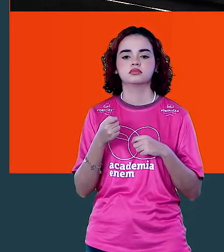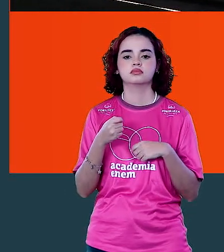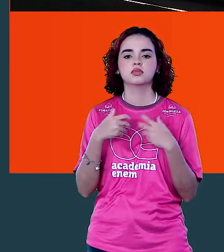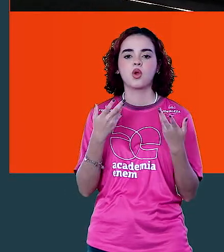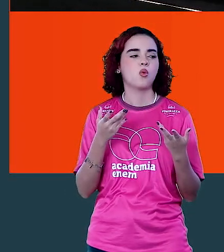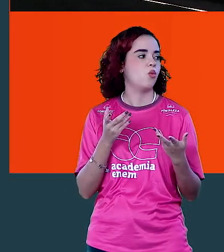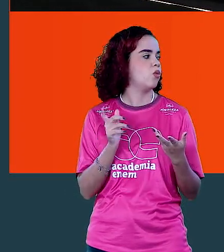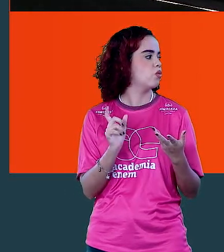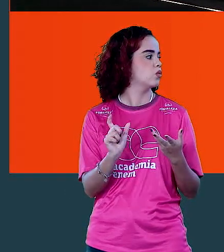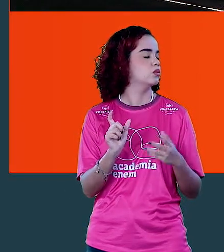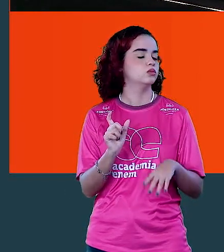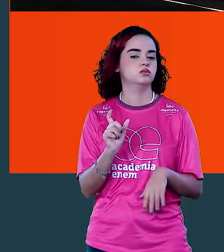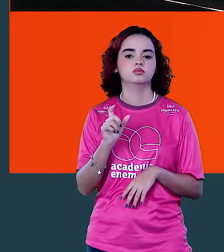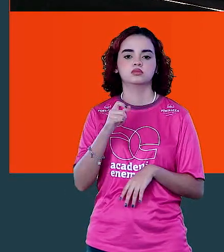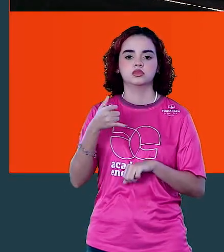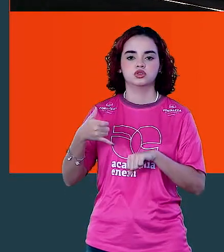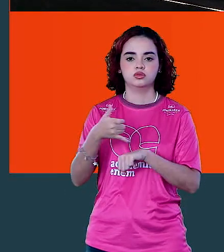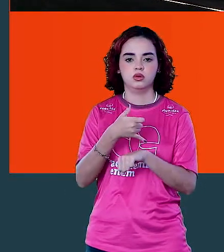que é?